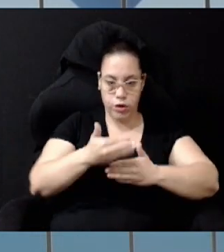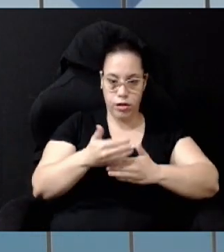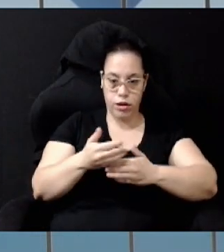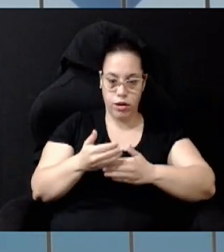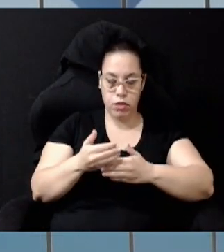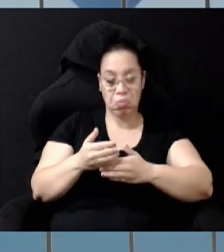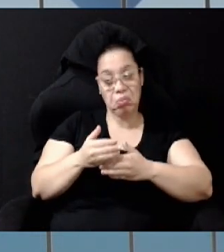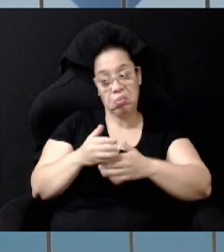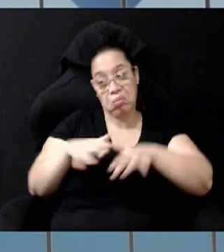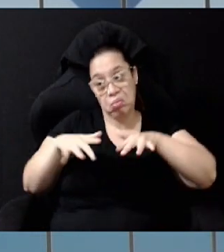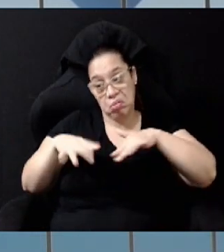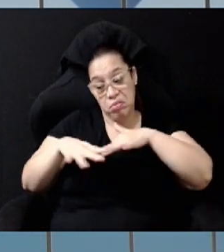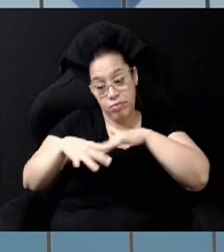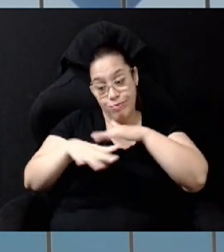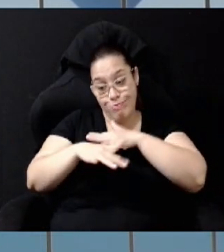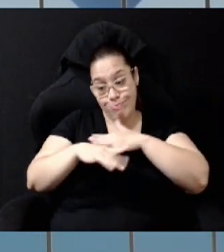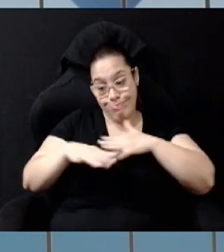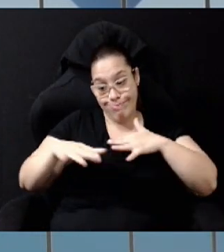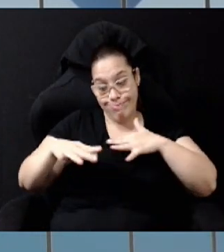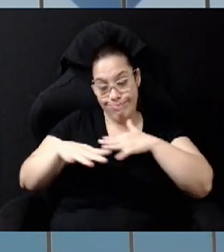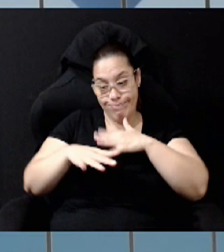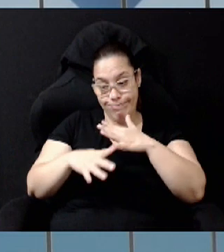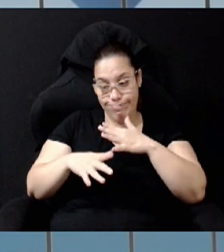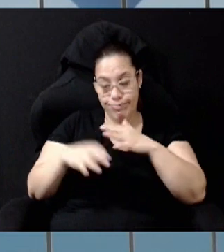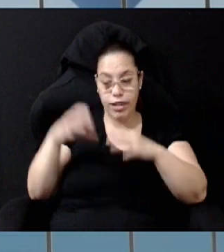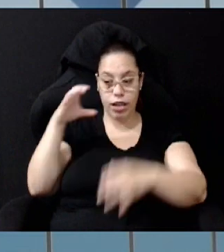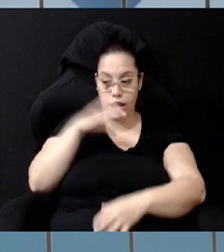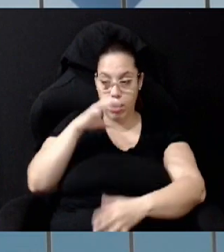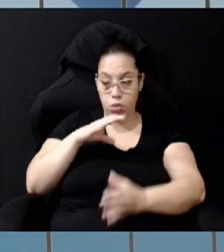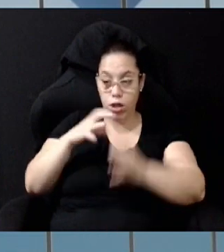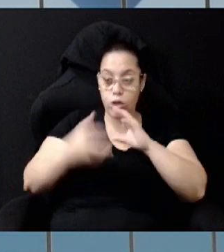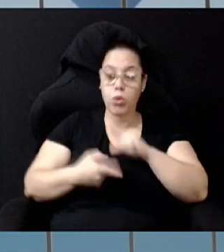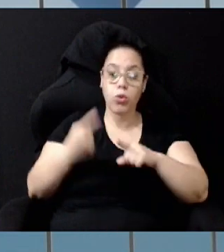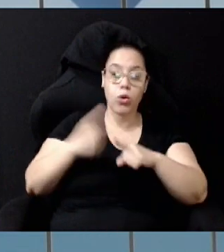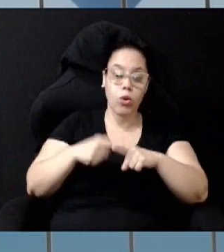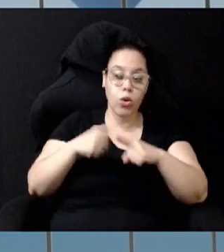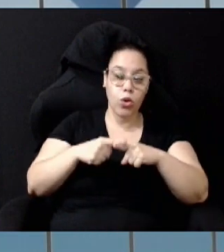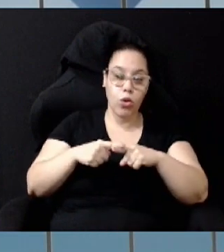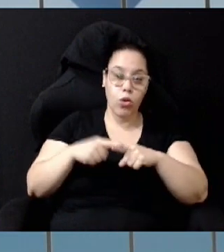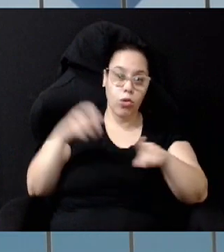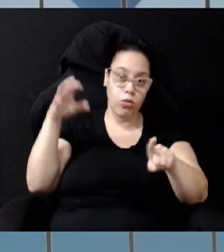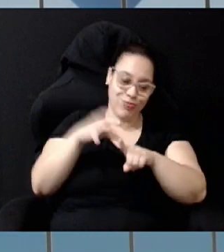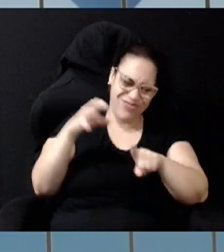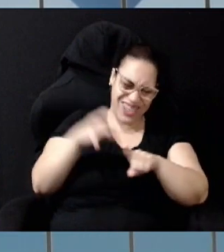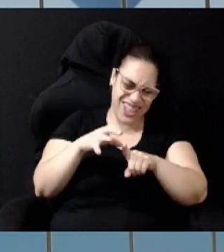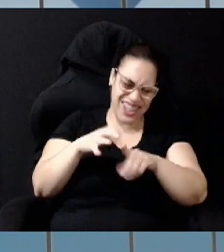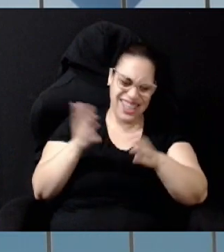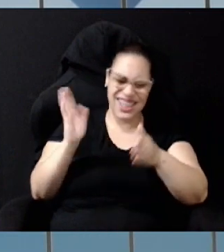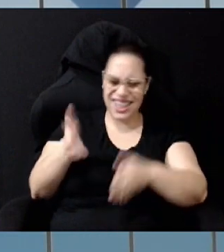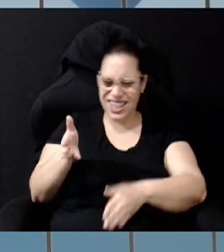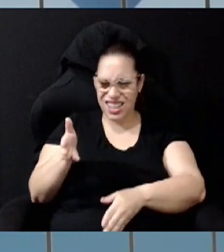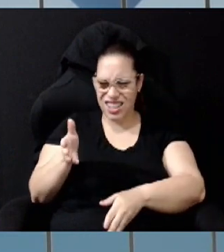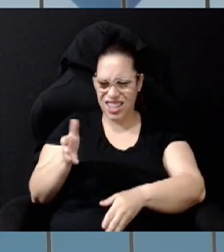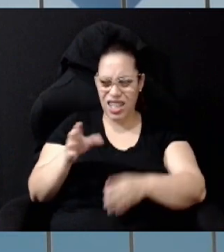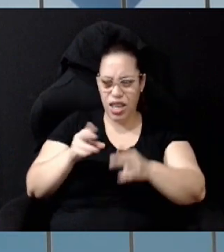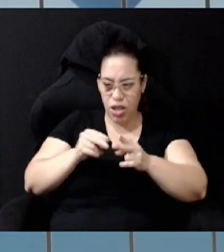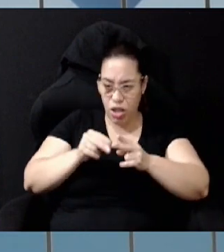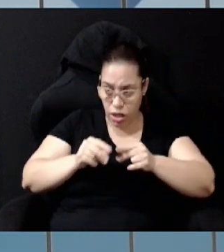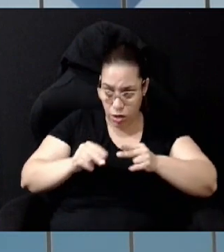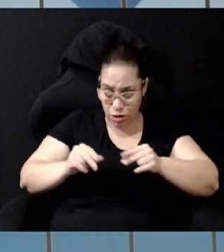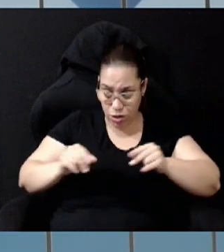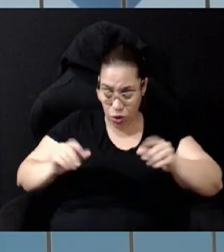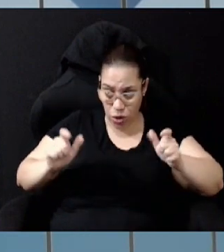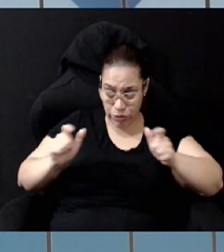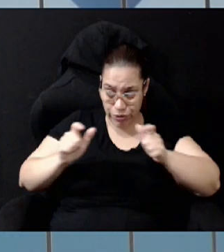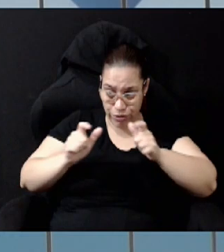das questões, né, climáticas, porque serem afetados a gente já está sendo. Então, na verdade, é mitigar. Para que a gente tenha o